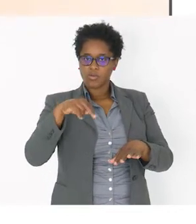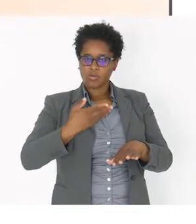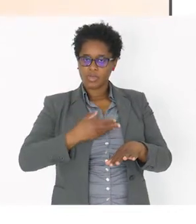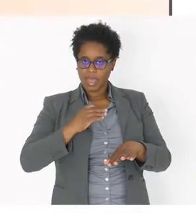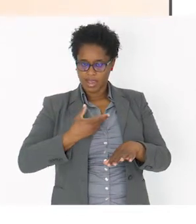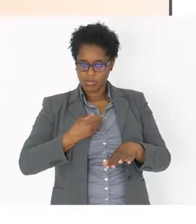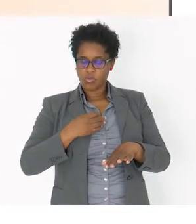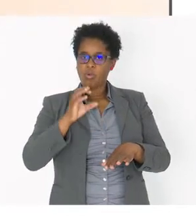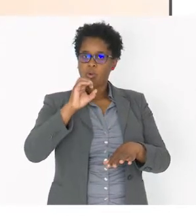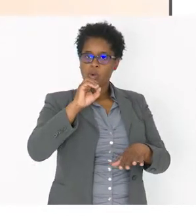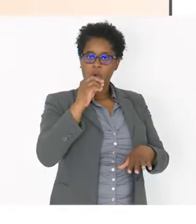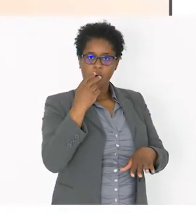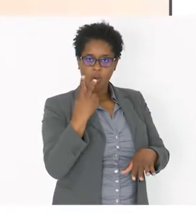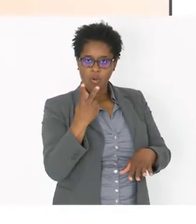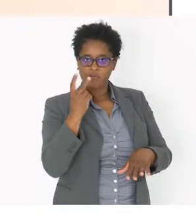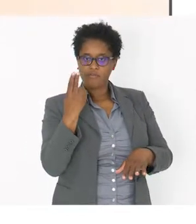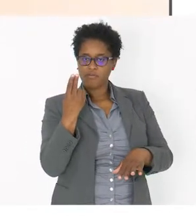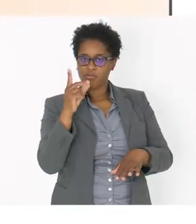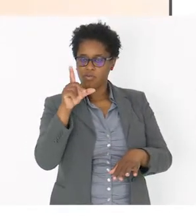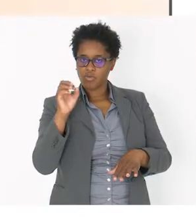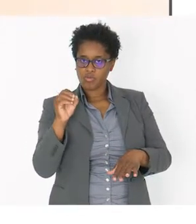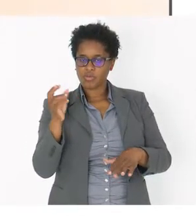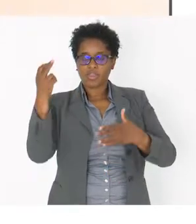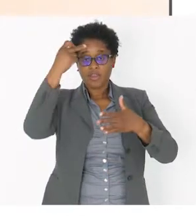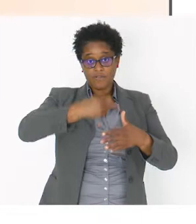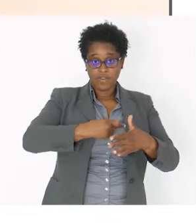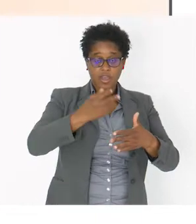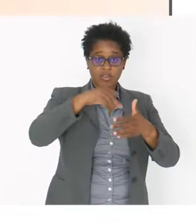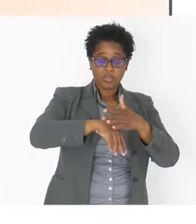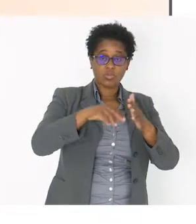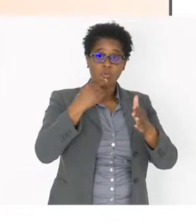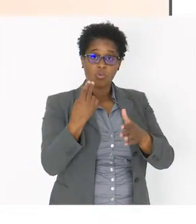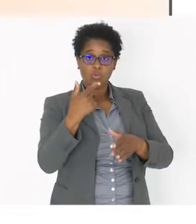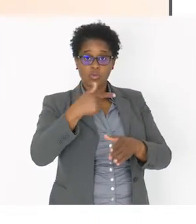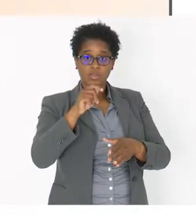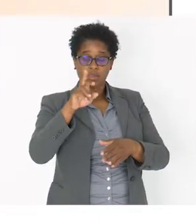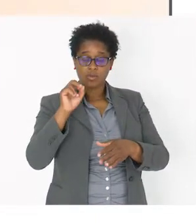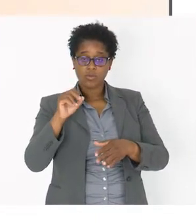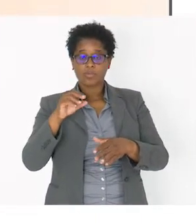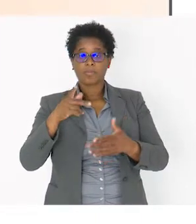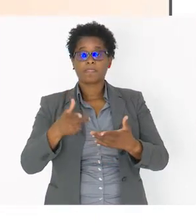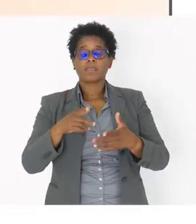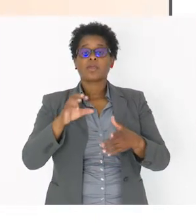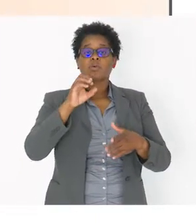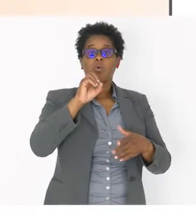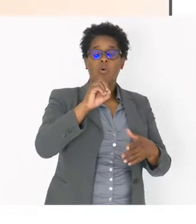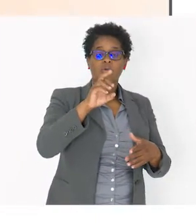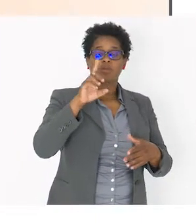o óvulo aloja-se no útero materno, que é um órgão